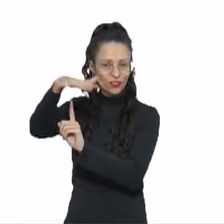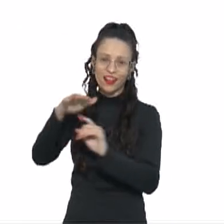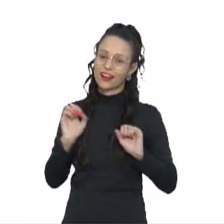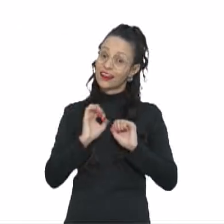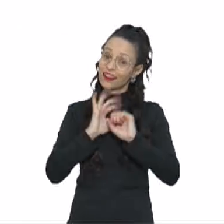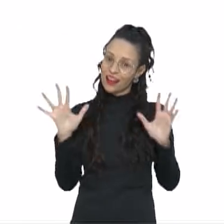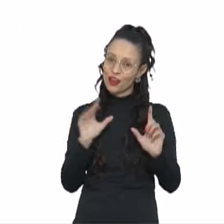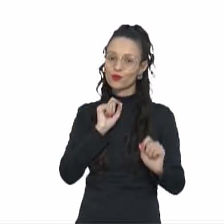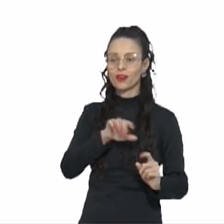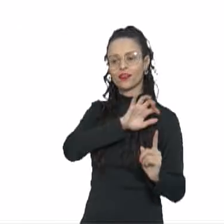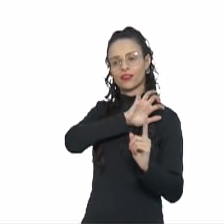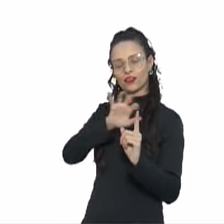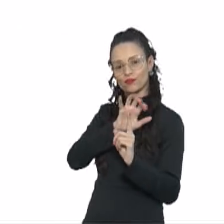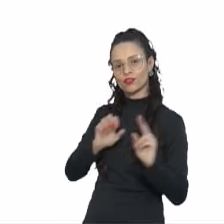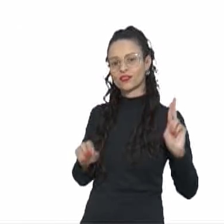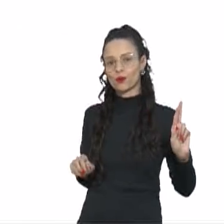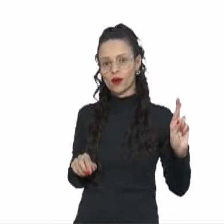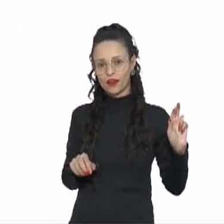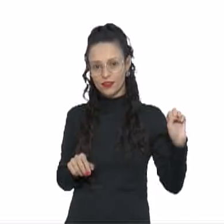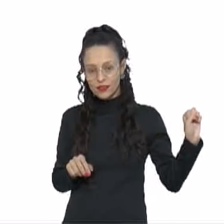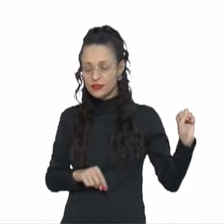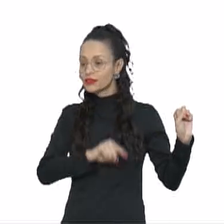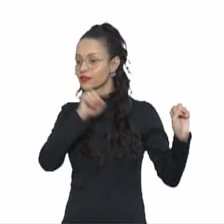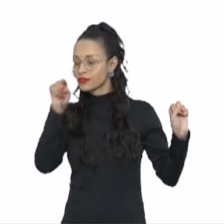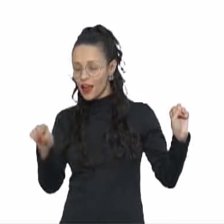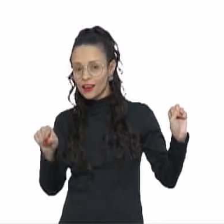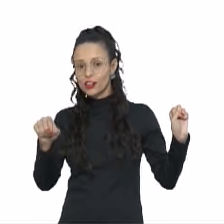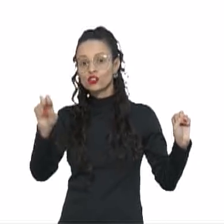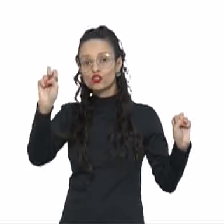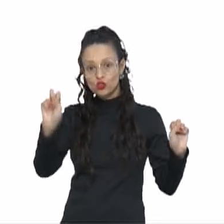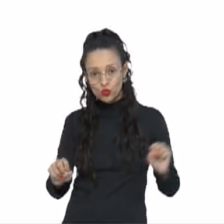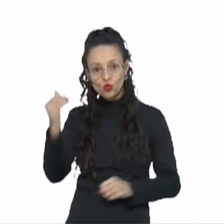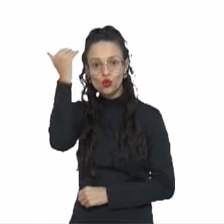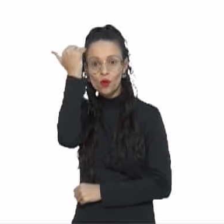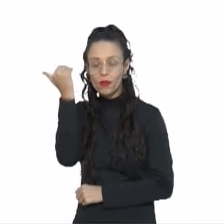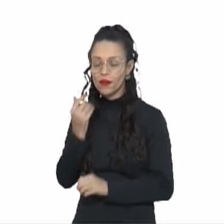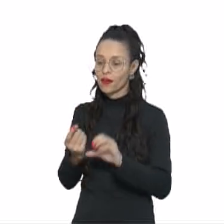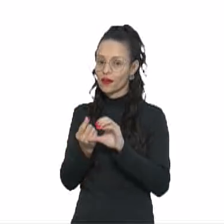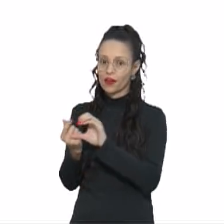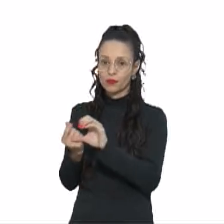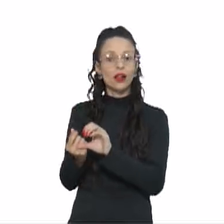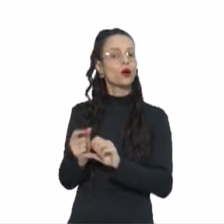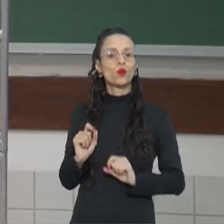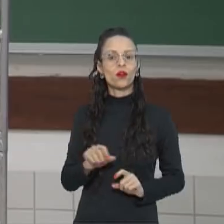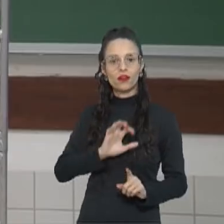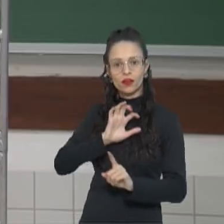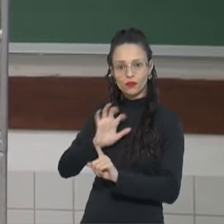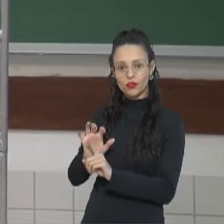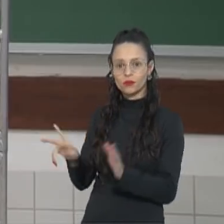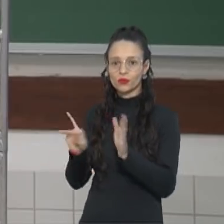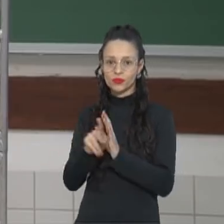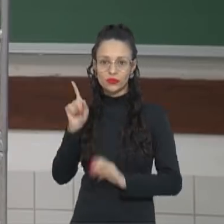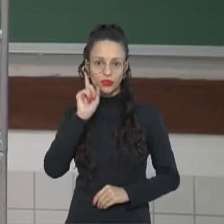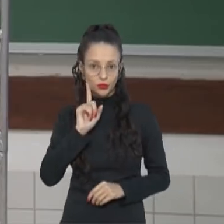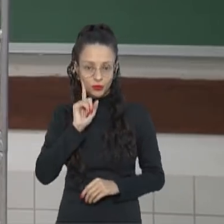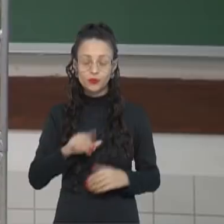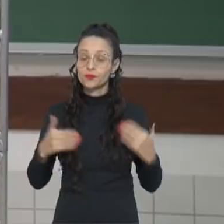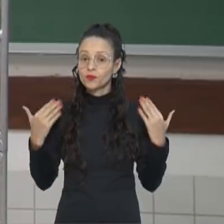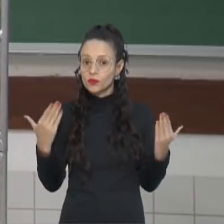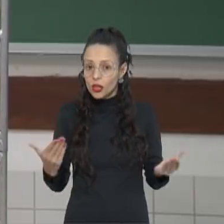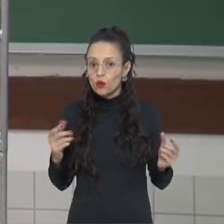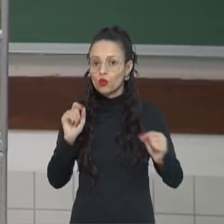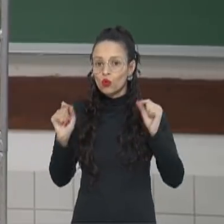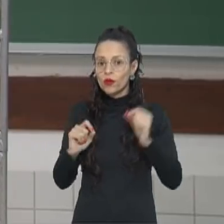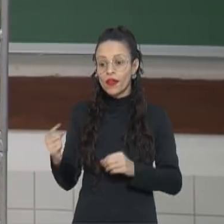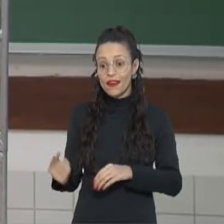influência da União Soviética, e a Coreia do Sul, capitalista, influência dos Estados Unidos. Então, era um